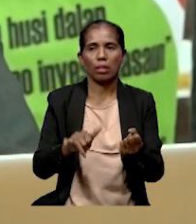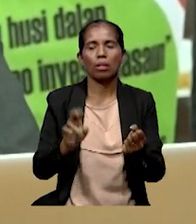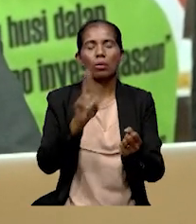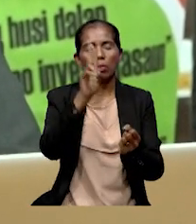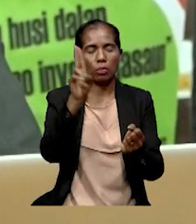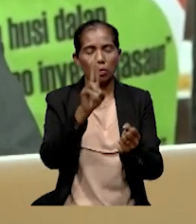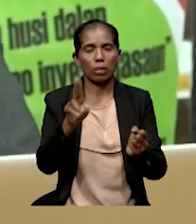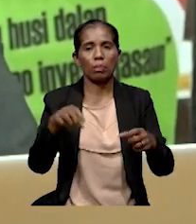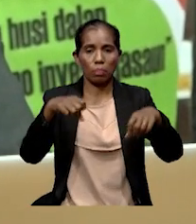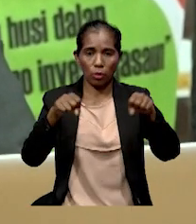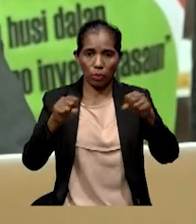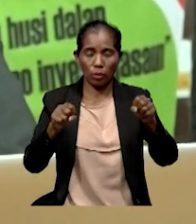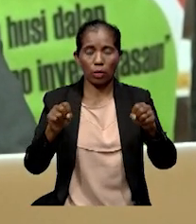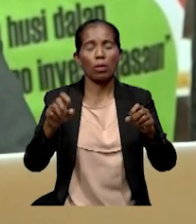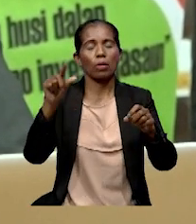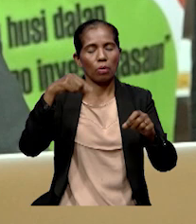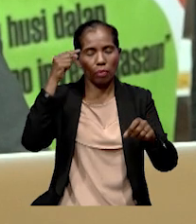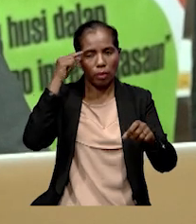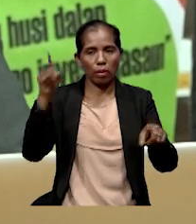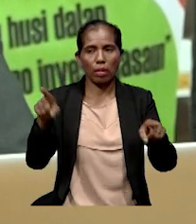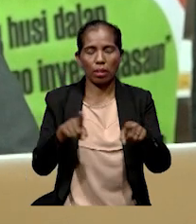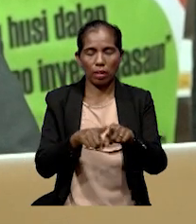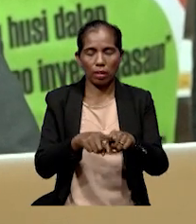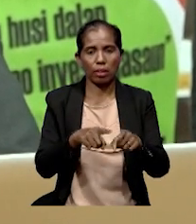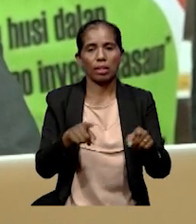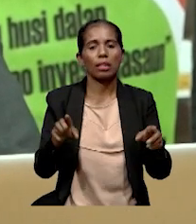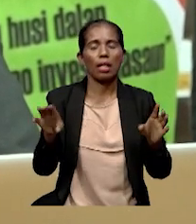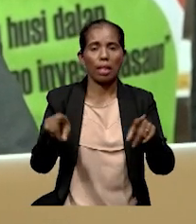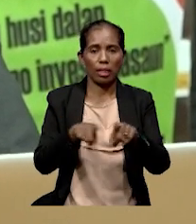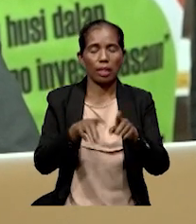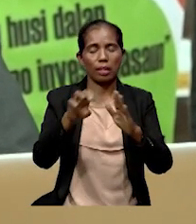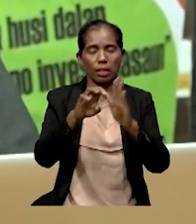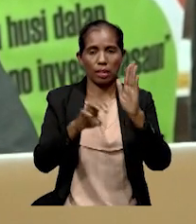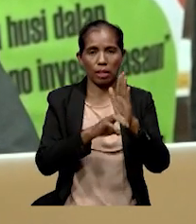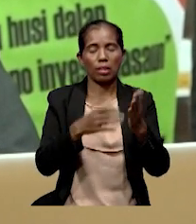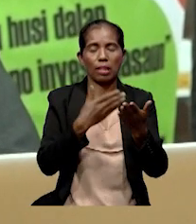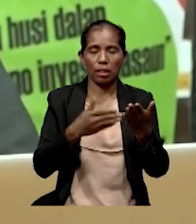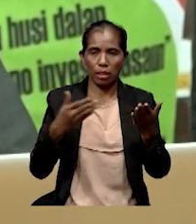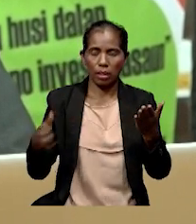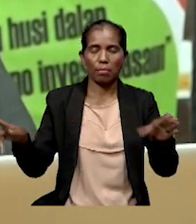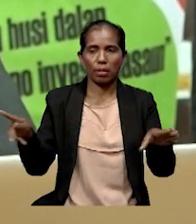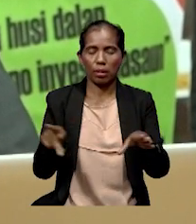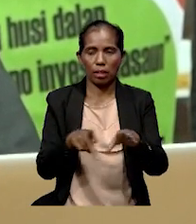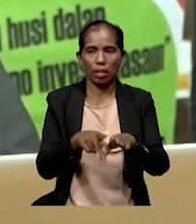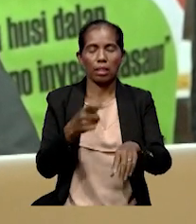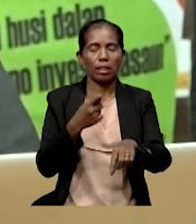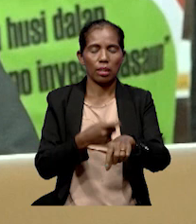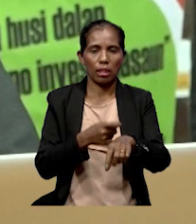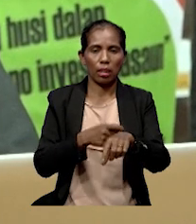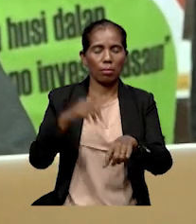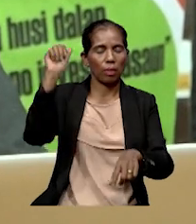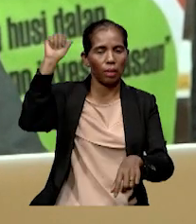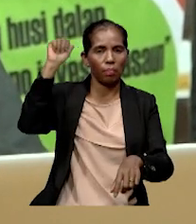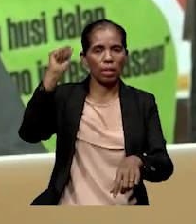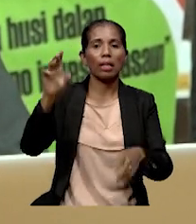utiliza motor nebe sai nesse patrimônio Estado ninien hodi participa ia tempo campanha